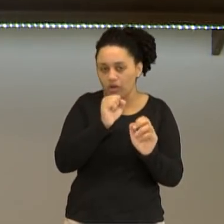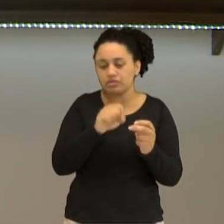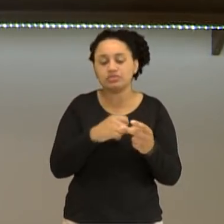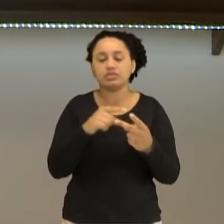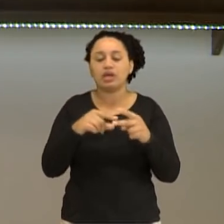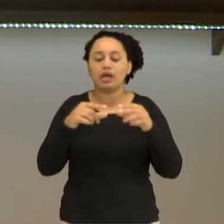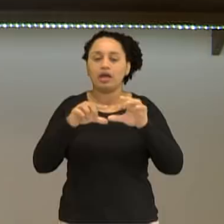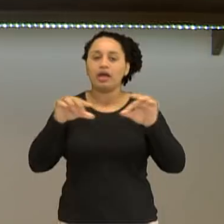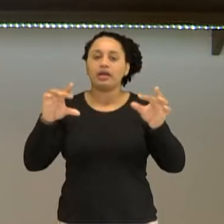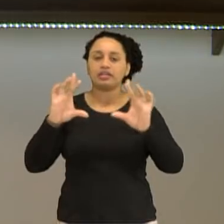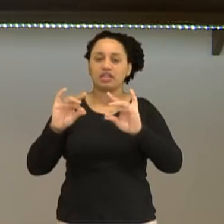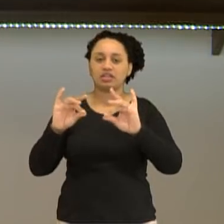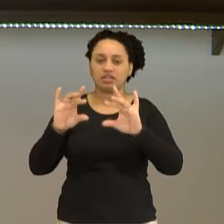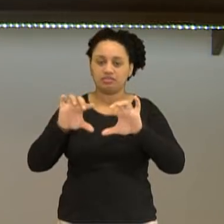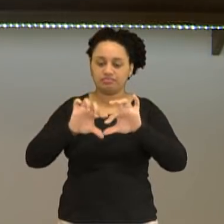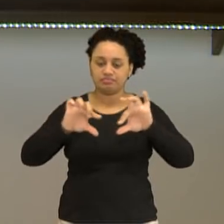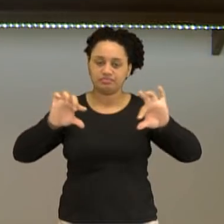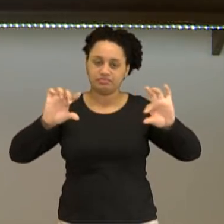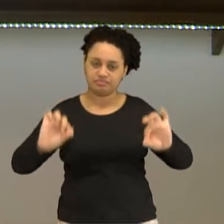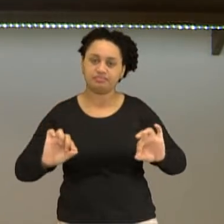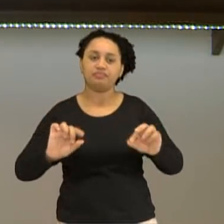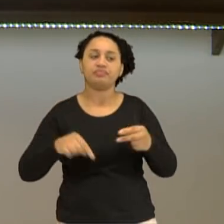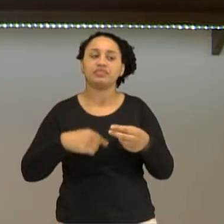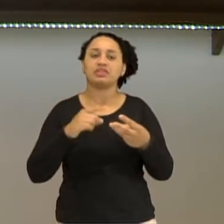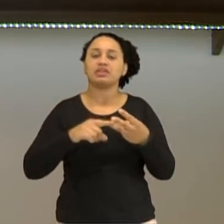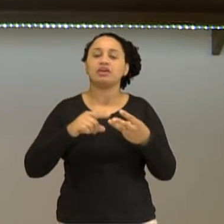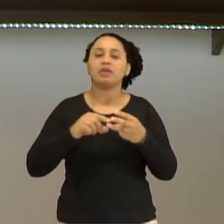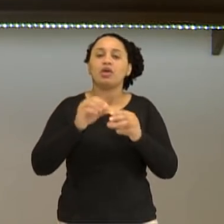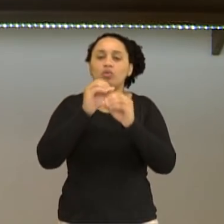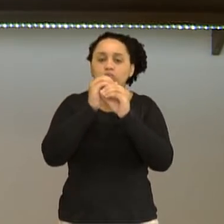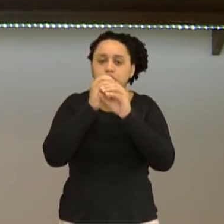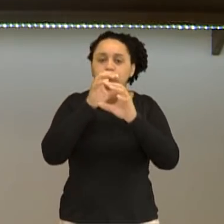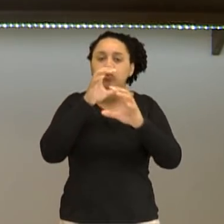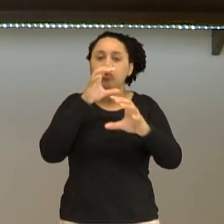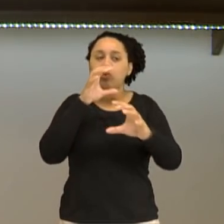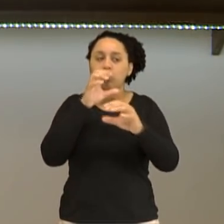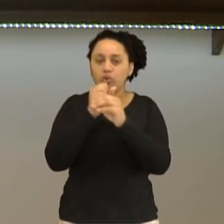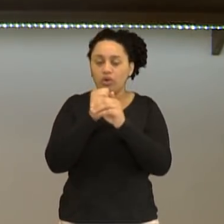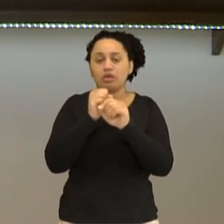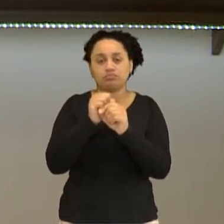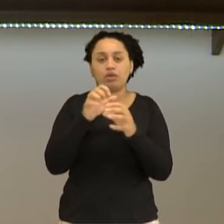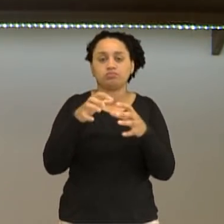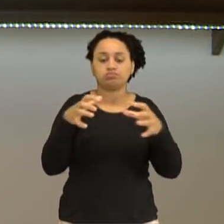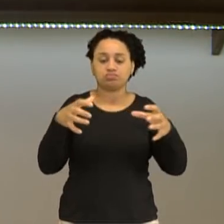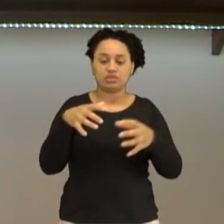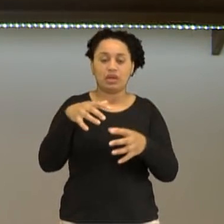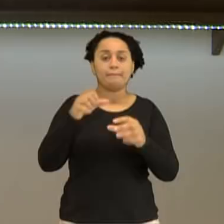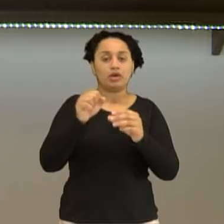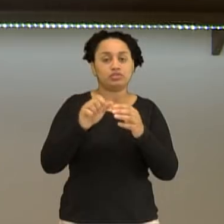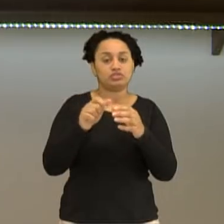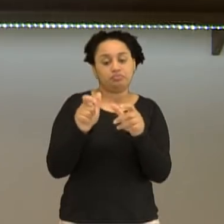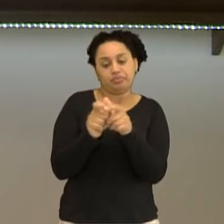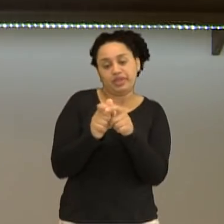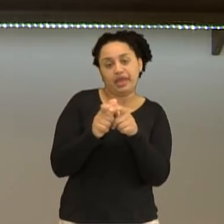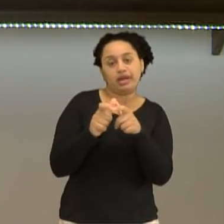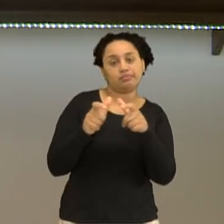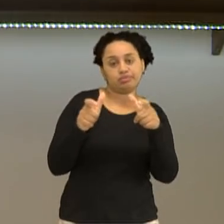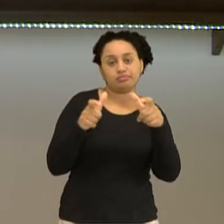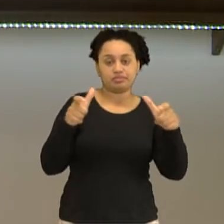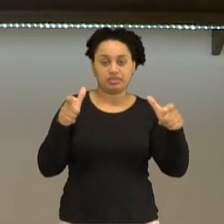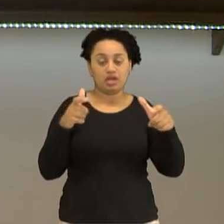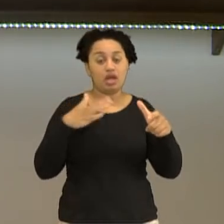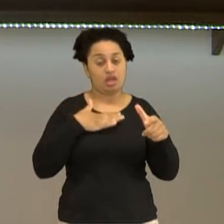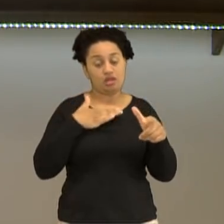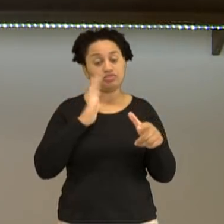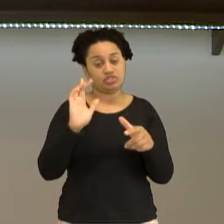incolor, bexiga e uma garrafa PET. Pode ser pequena, média, grande. No meu caso, eu já construí o